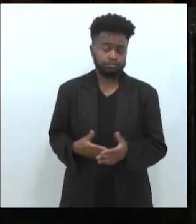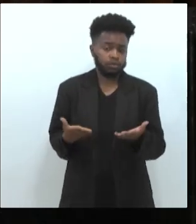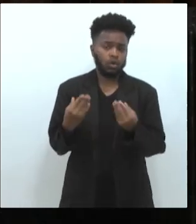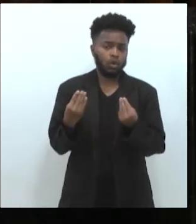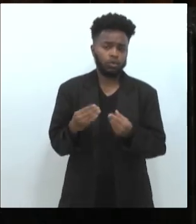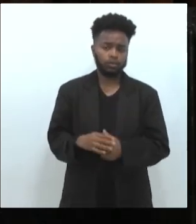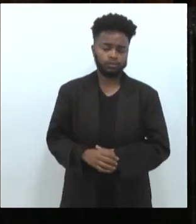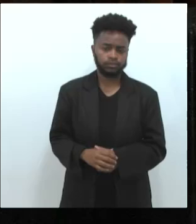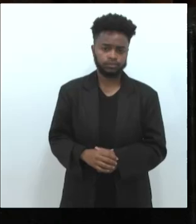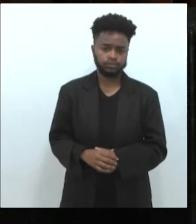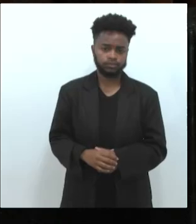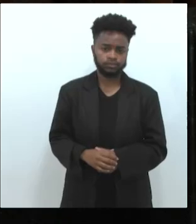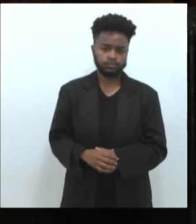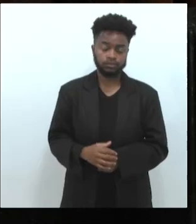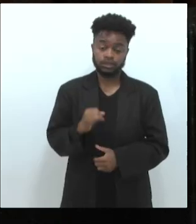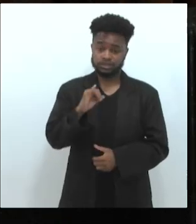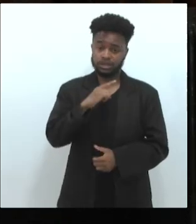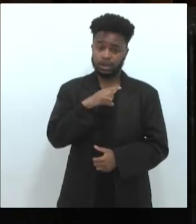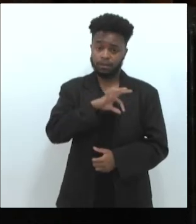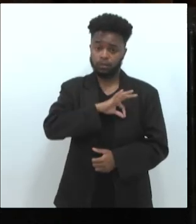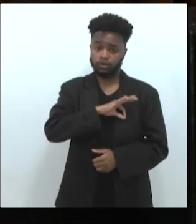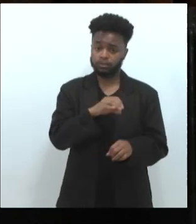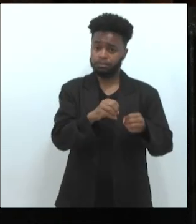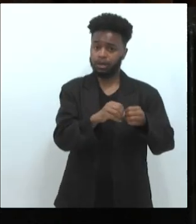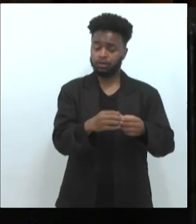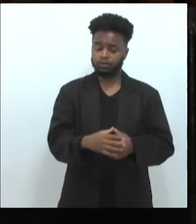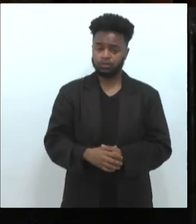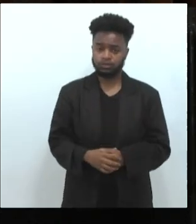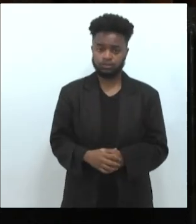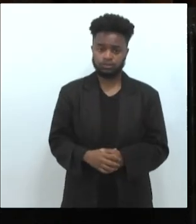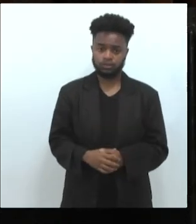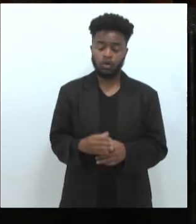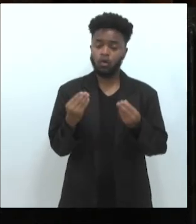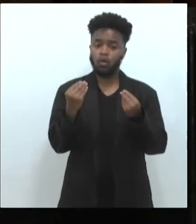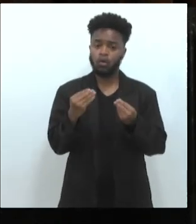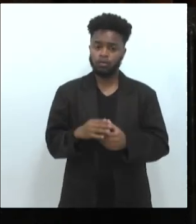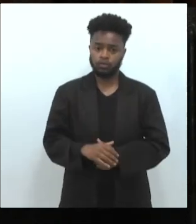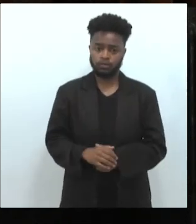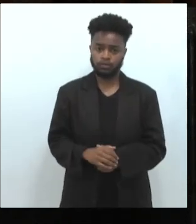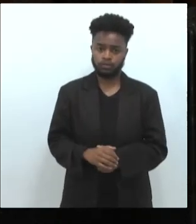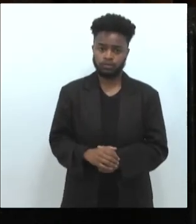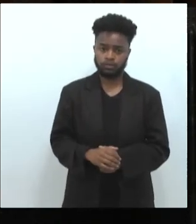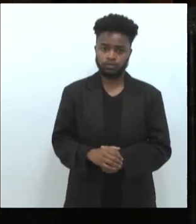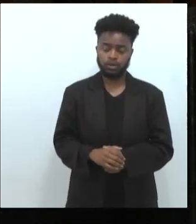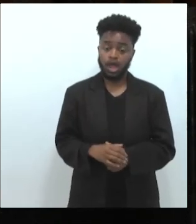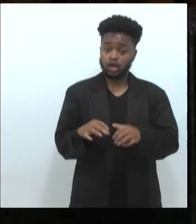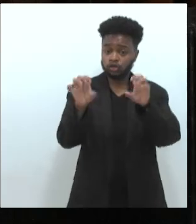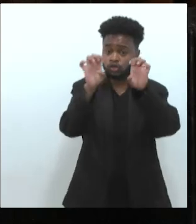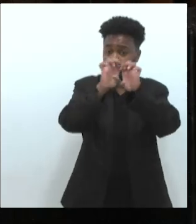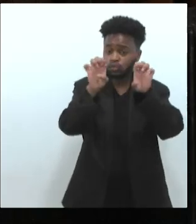pode? Se ali tem um batalhão. Como pode a estrutura de